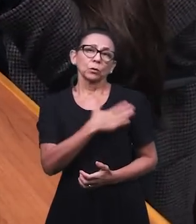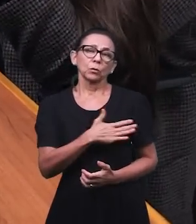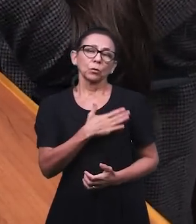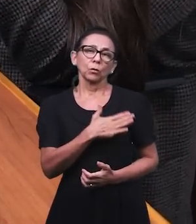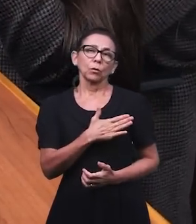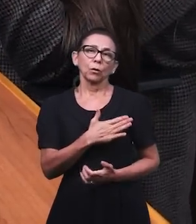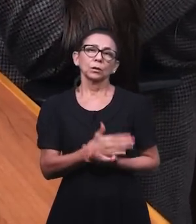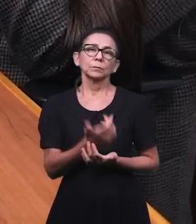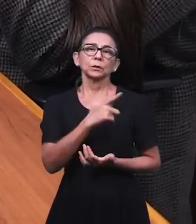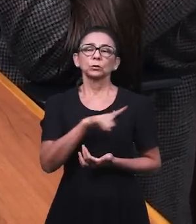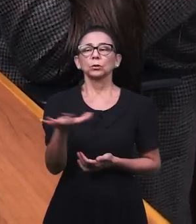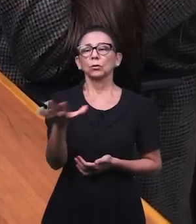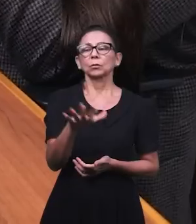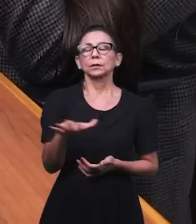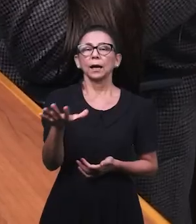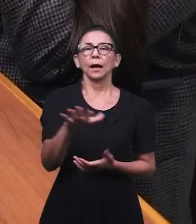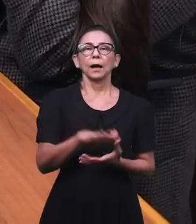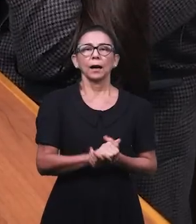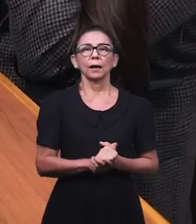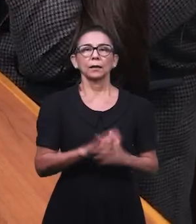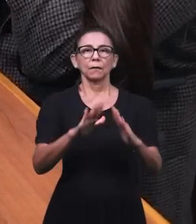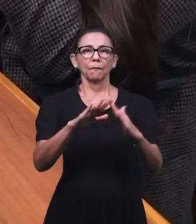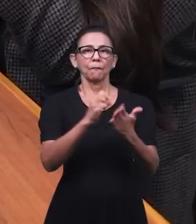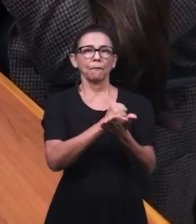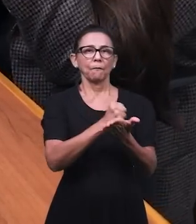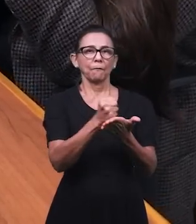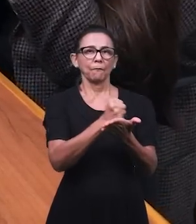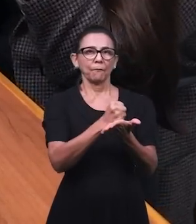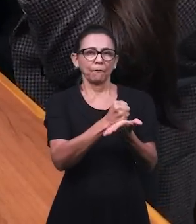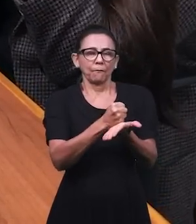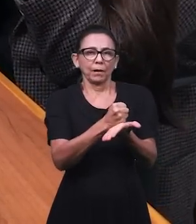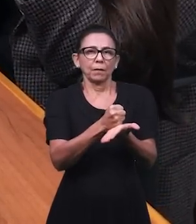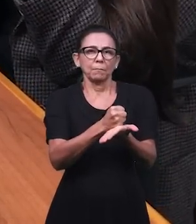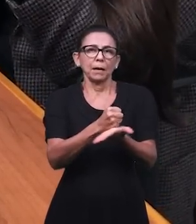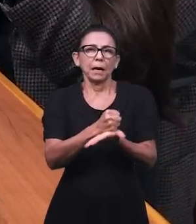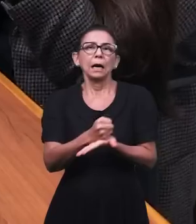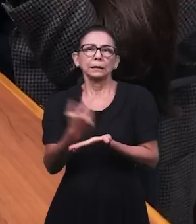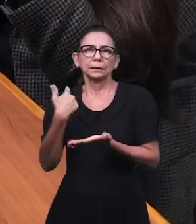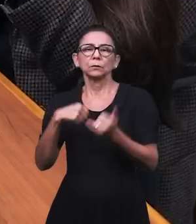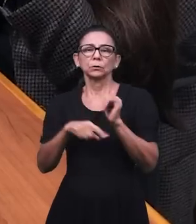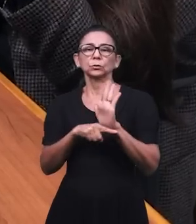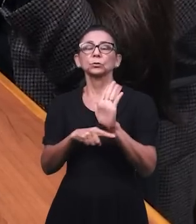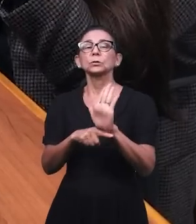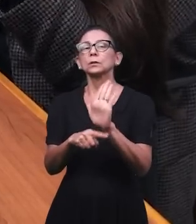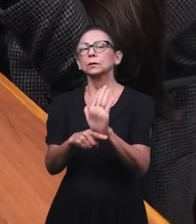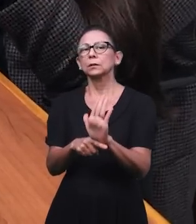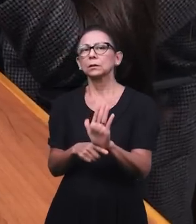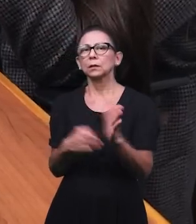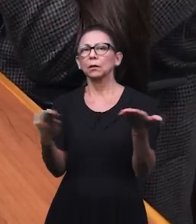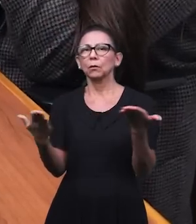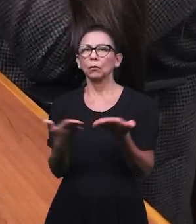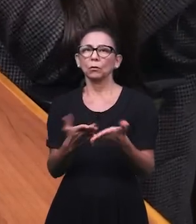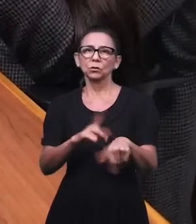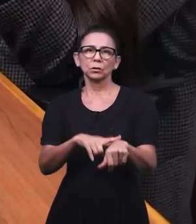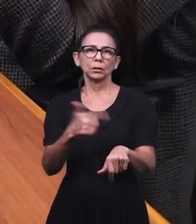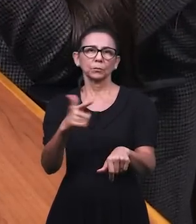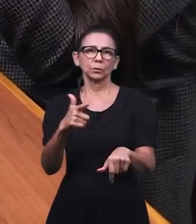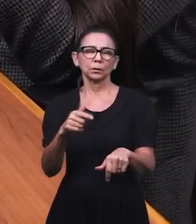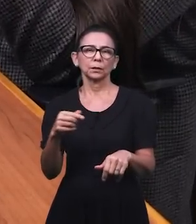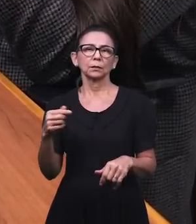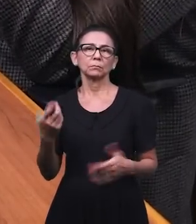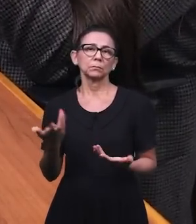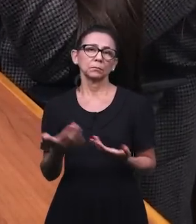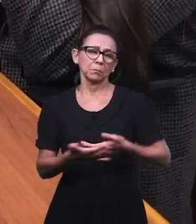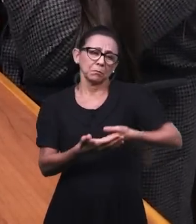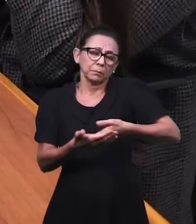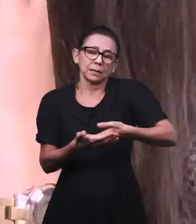pai é farmacêutico, então eu sempre vivi dentro de farmácia. Eu estudo, até pouco tempo atrás, eu ajudava meu pai na farmácia. Hoje que não dá mais porque tem